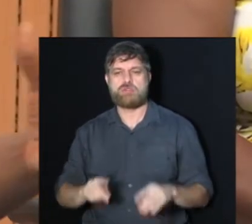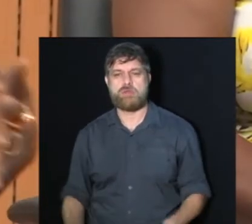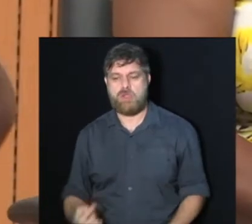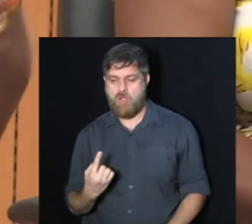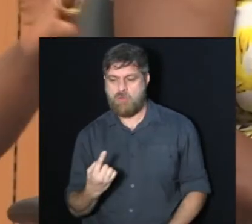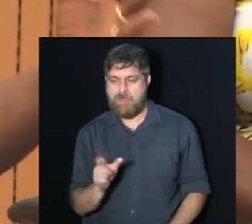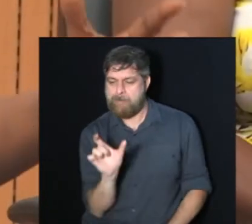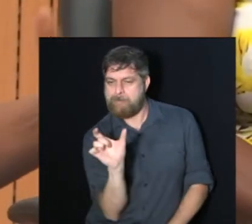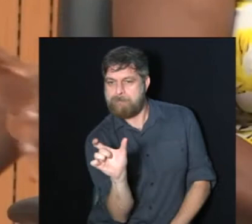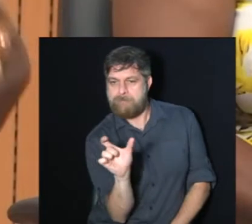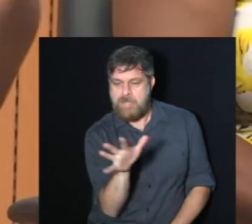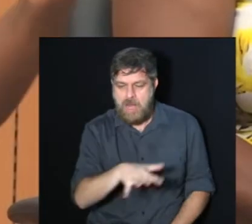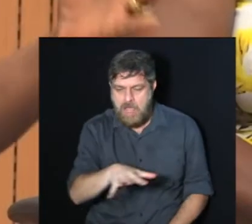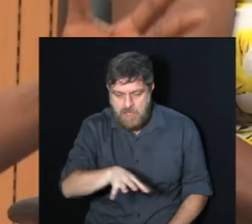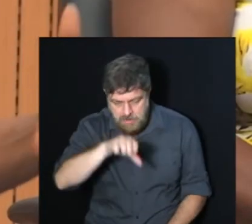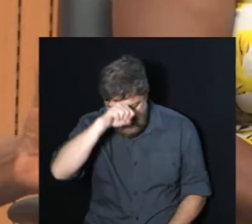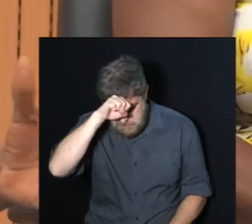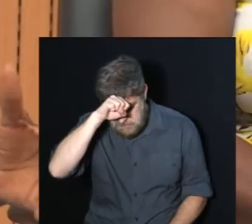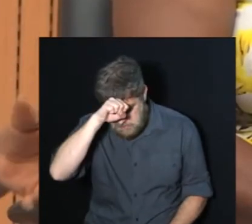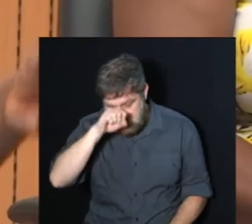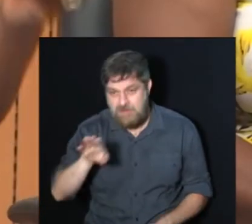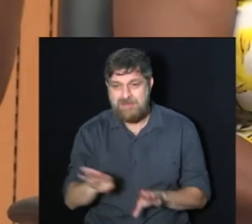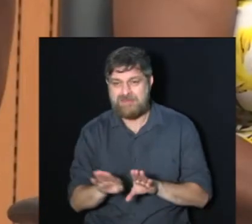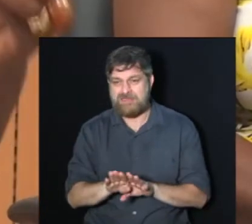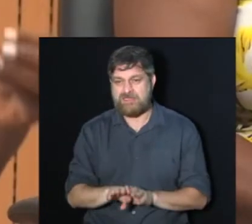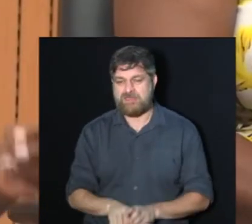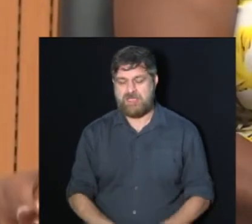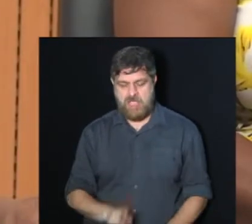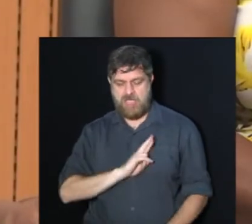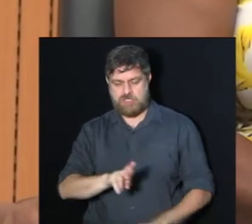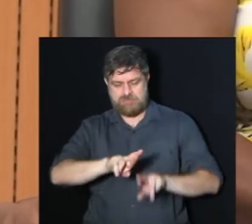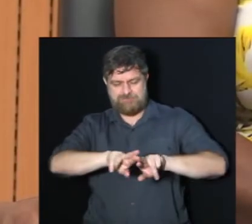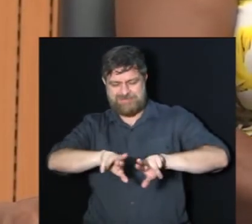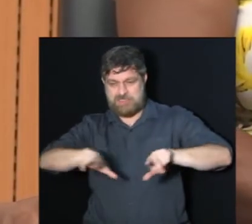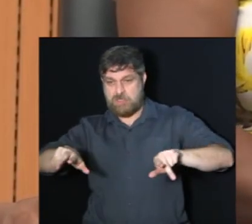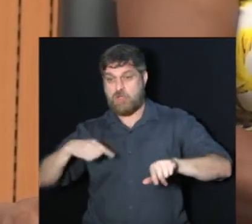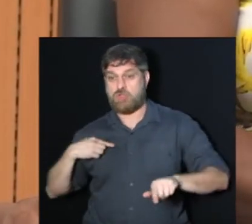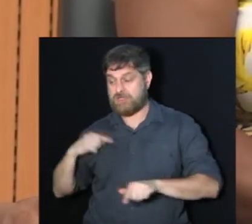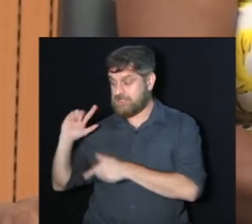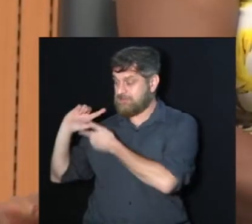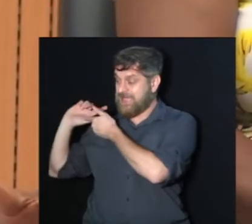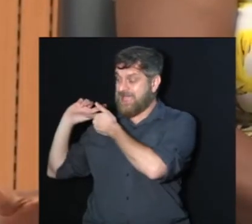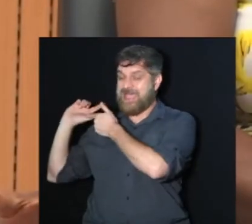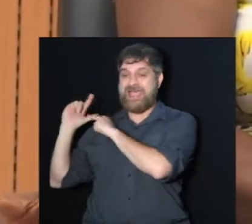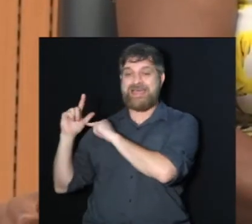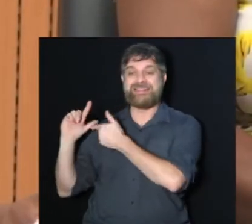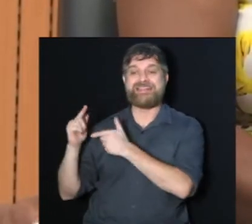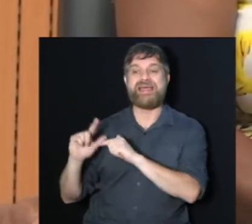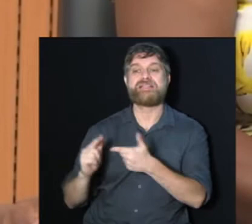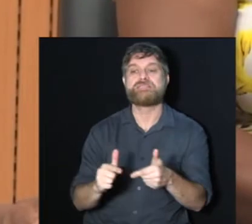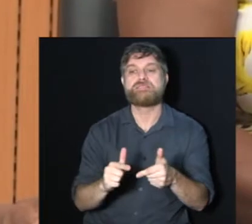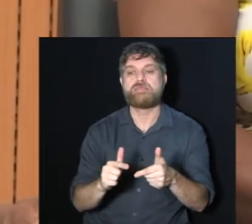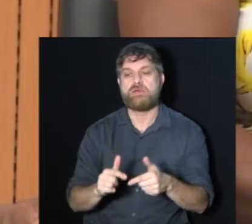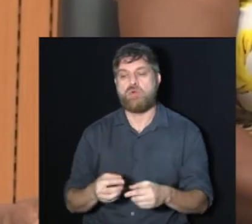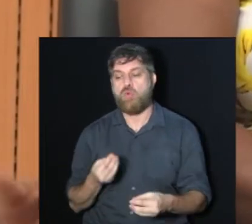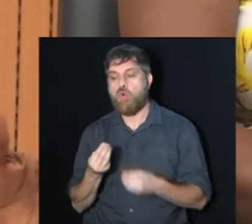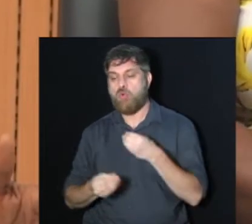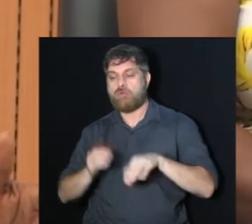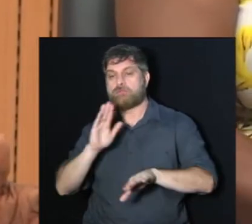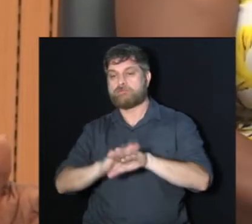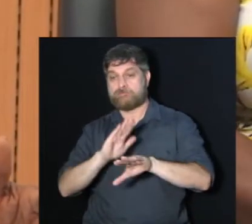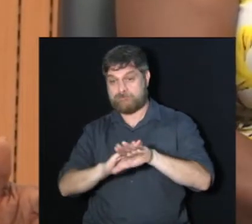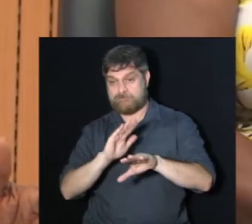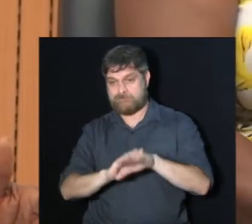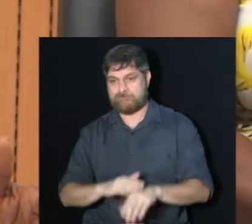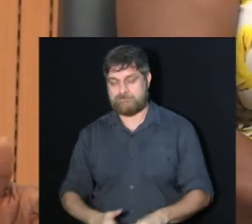palavra Umbanda, ou a palavra Angola, a palavra Quetu. Nós somos de tradição. Como fazer isso? E, a